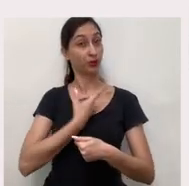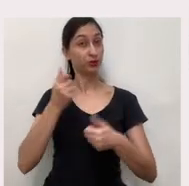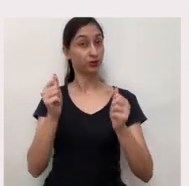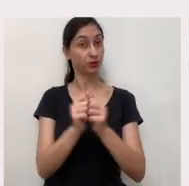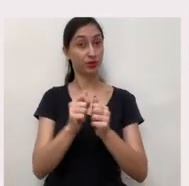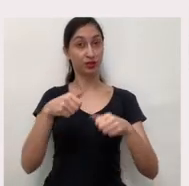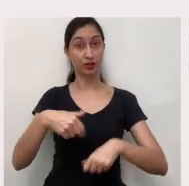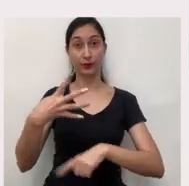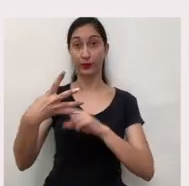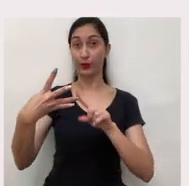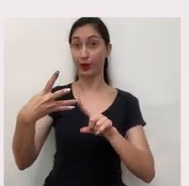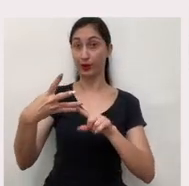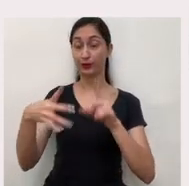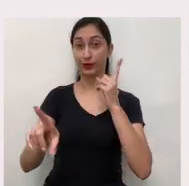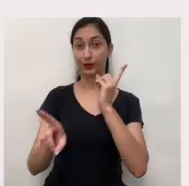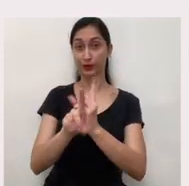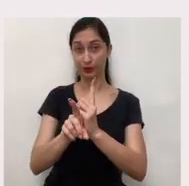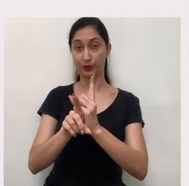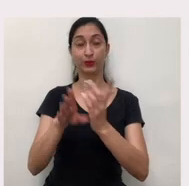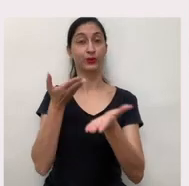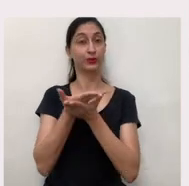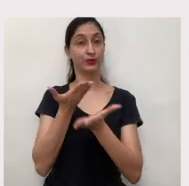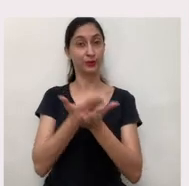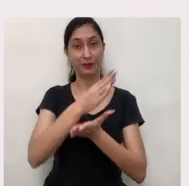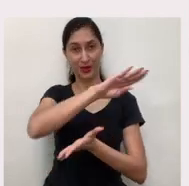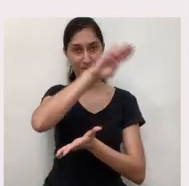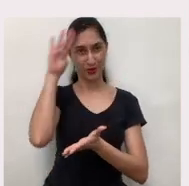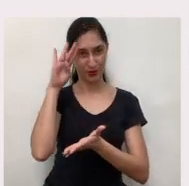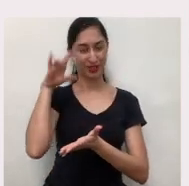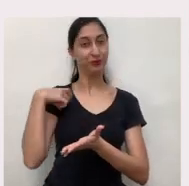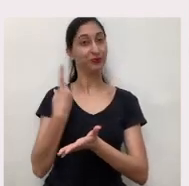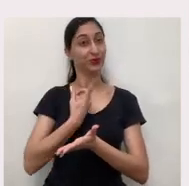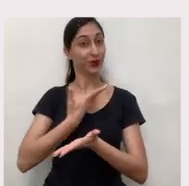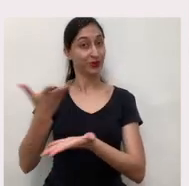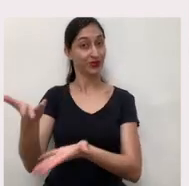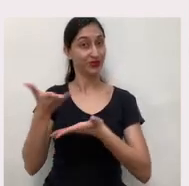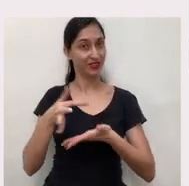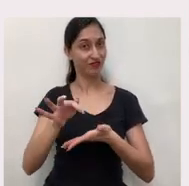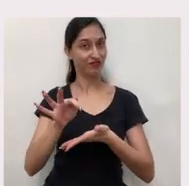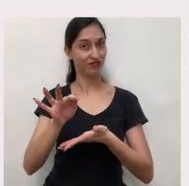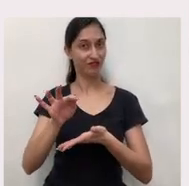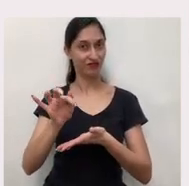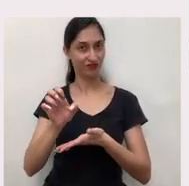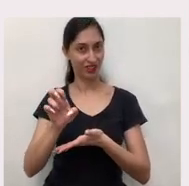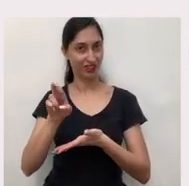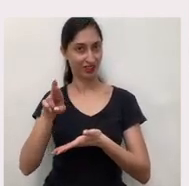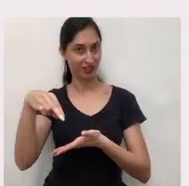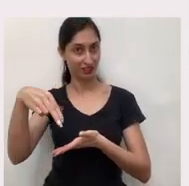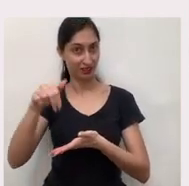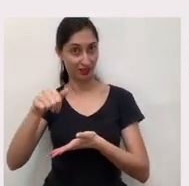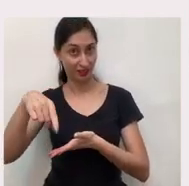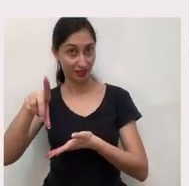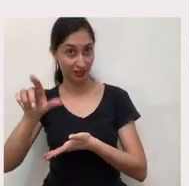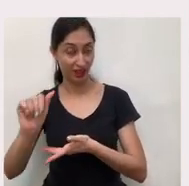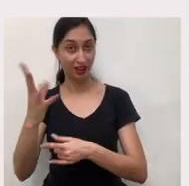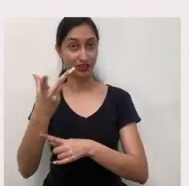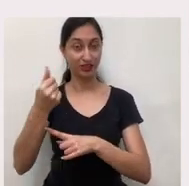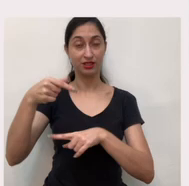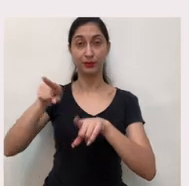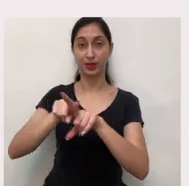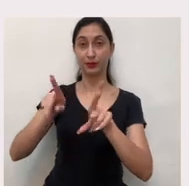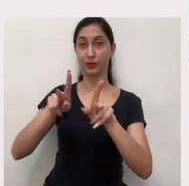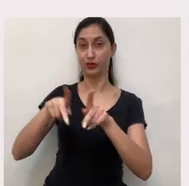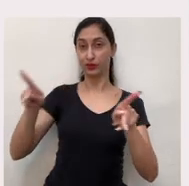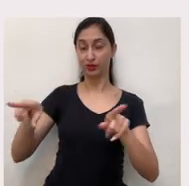quarto encontro do Formações na Pampulha. Nós temos com a gente aqui hoje a Fernanda Goulart, artista, professora e